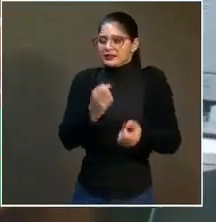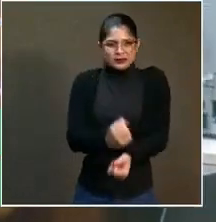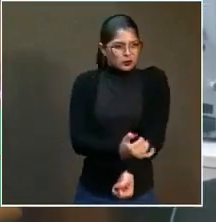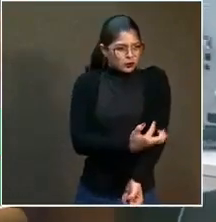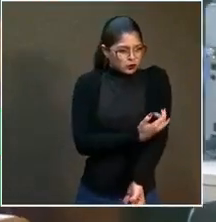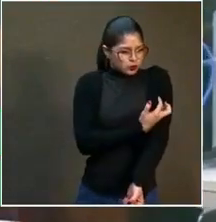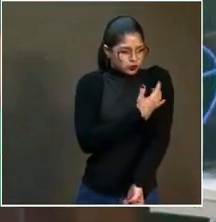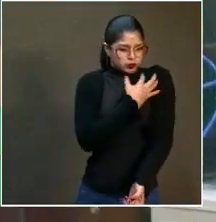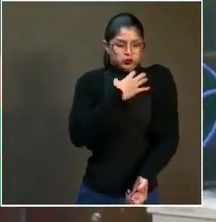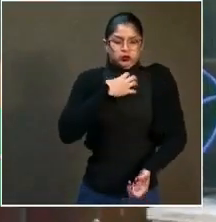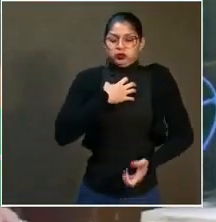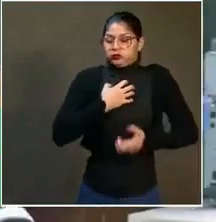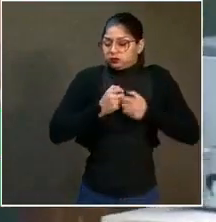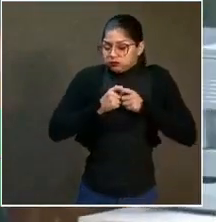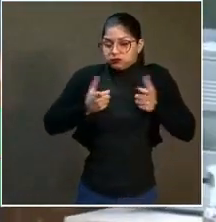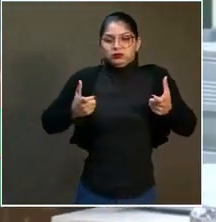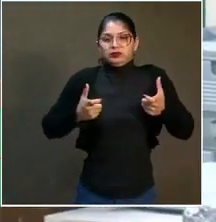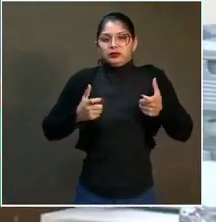vamos aclarar mais adiante.